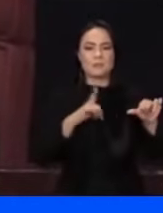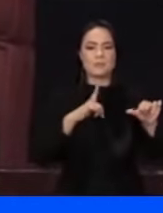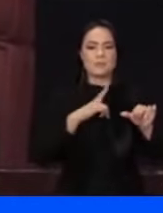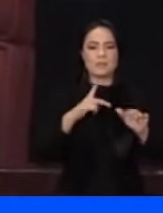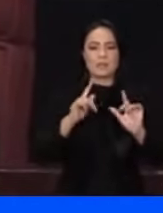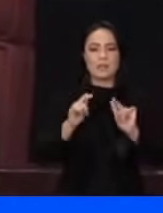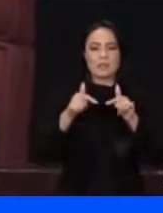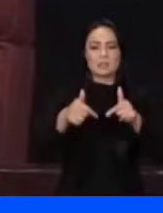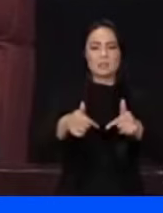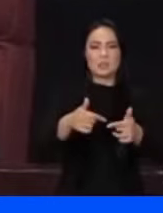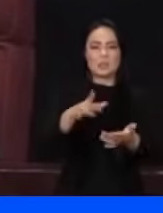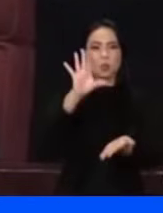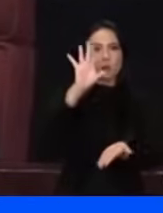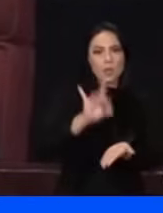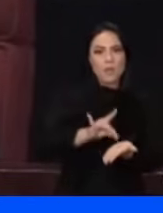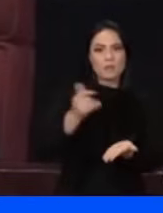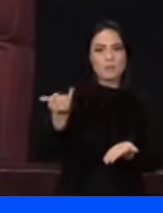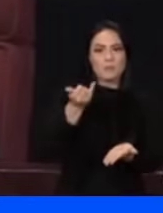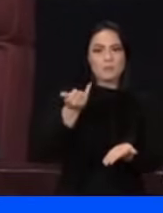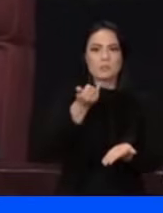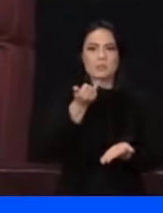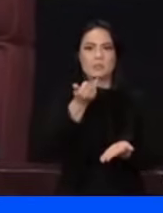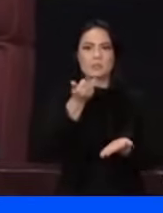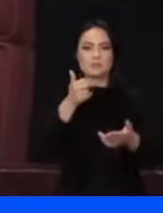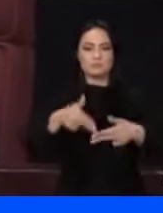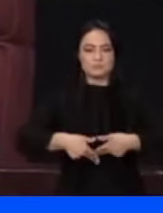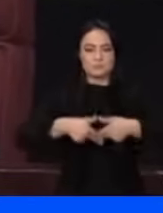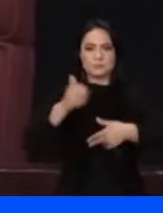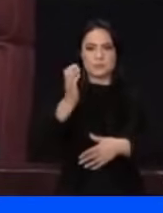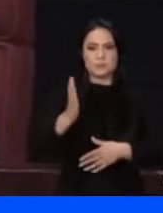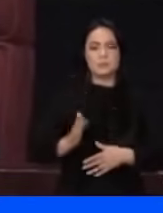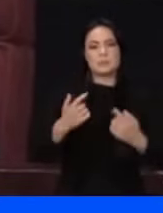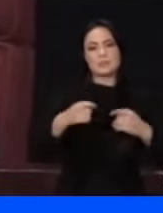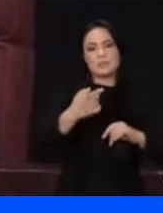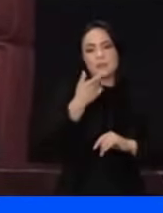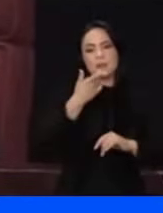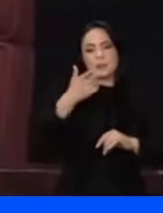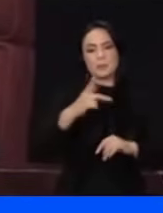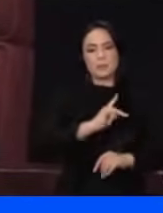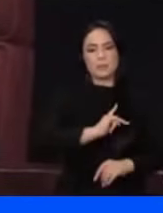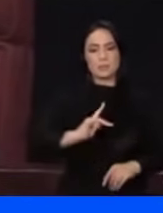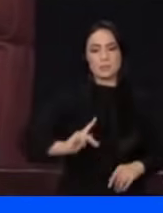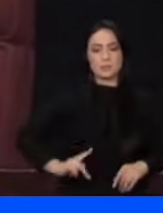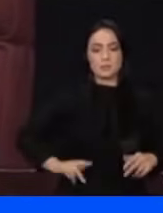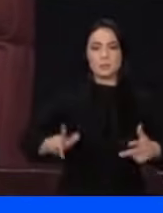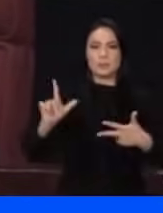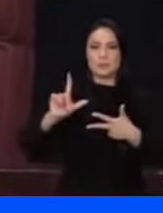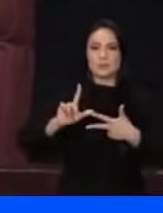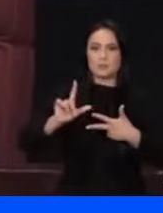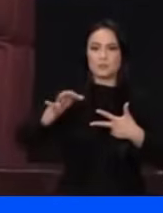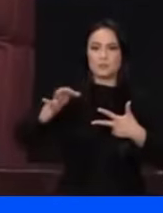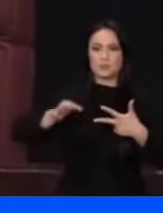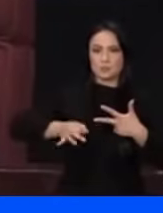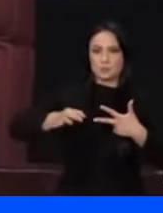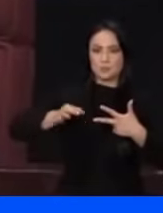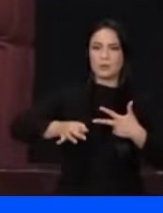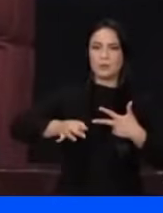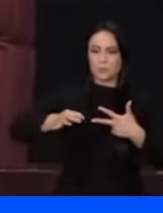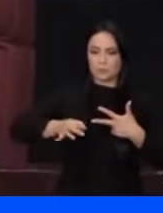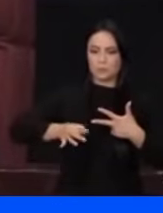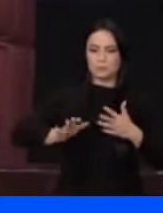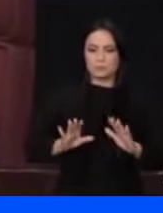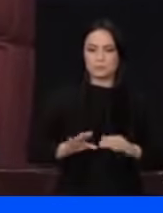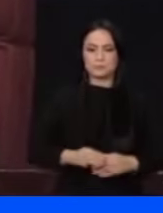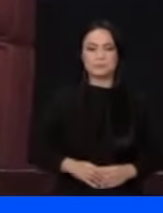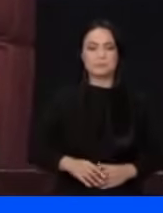concretas no campo informacional. O Exército Brasileiro deverá falar com os presidentes do Poder Legislativo e Judiciário.